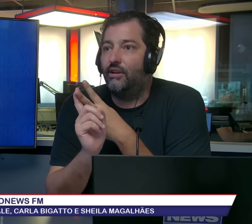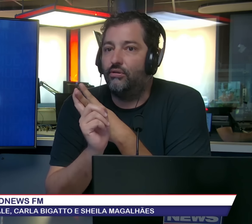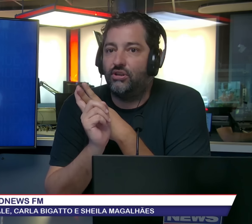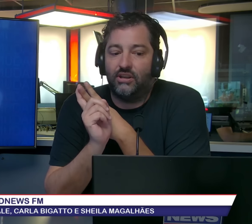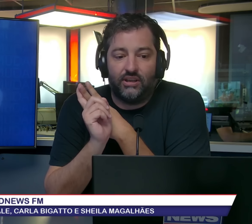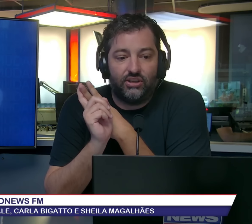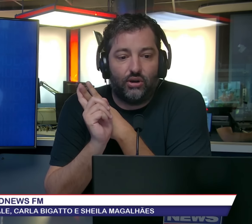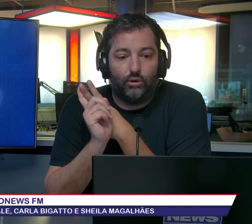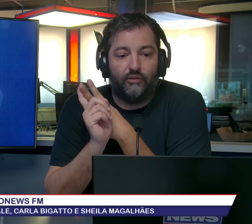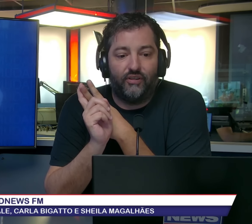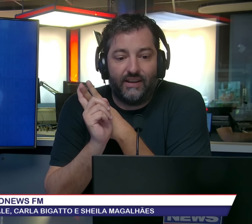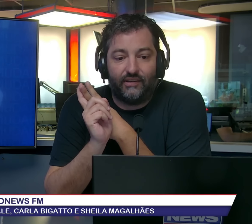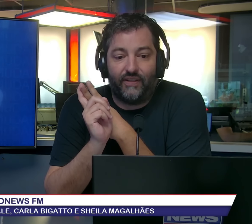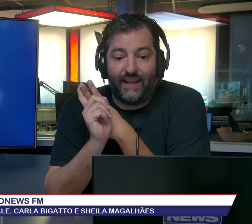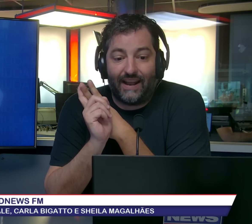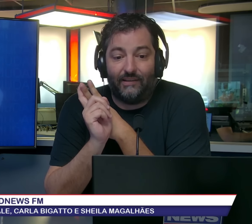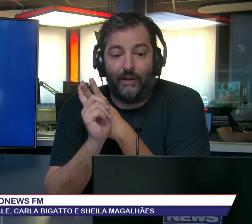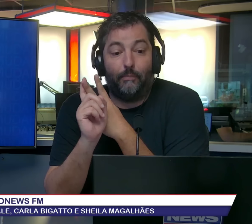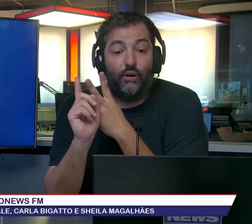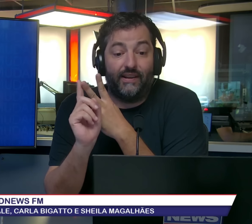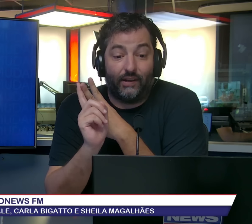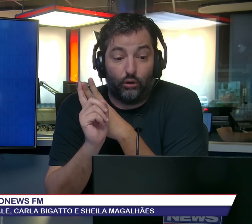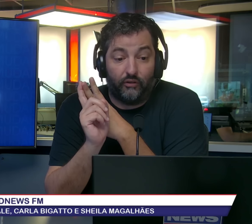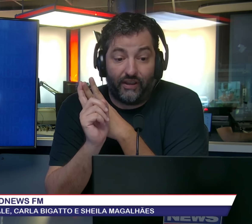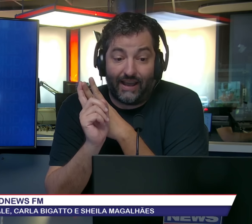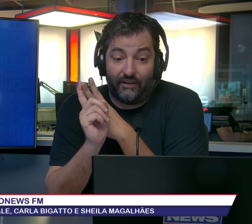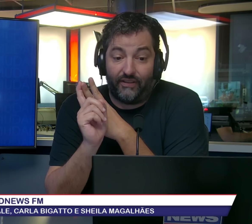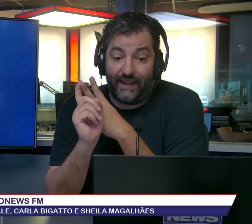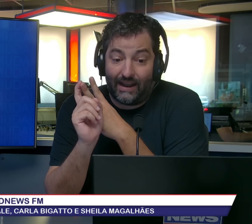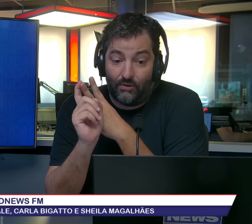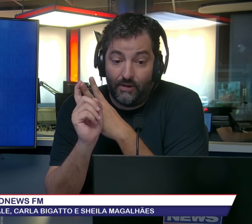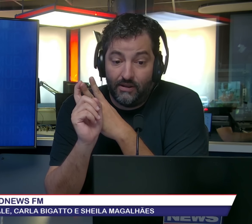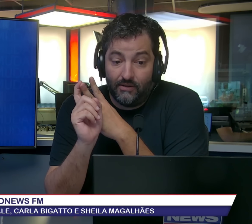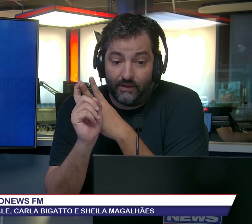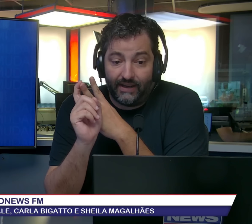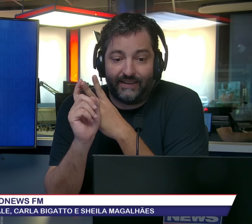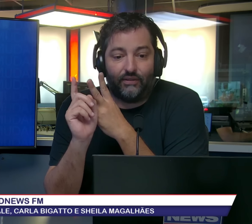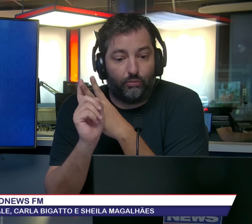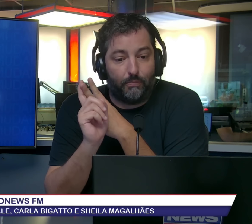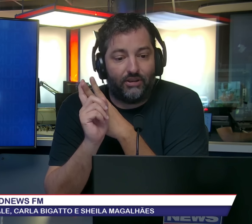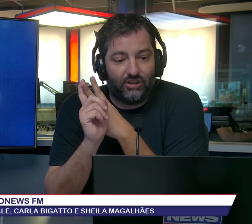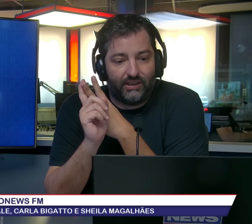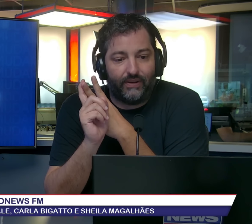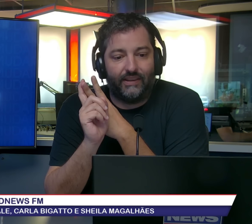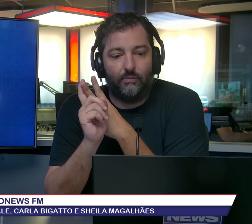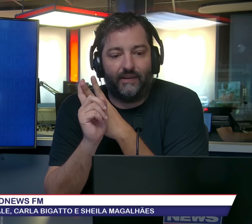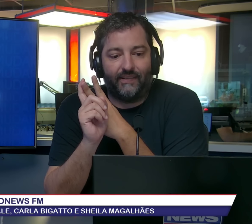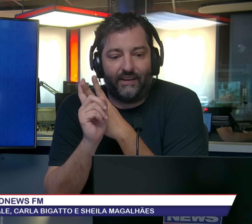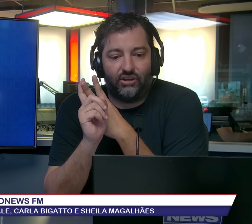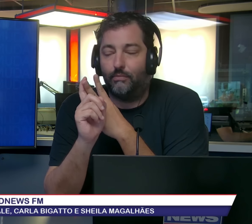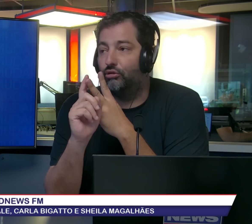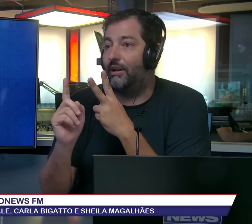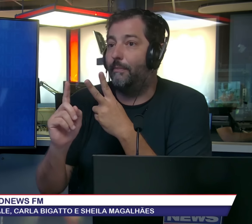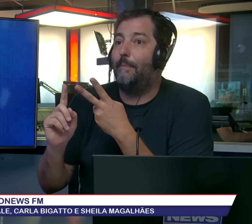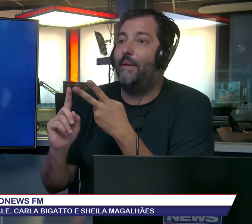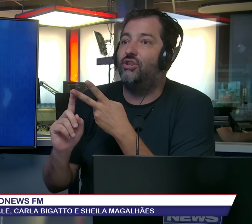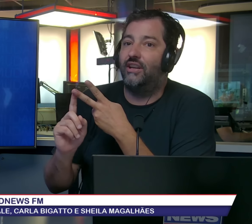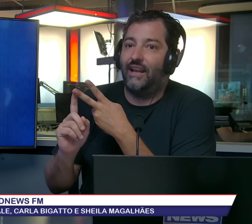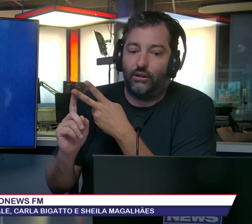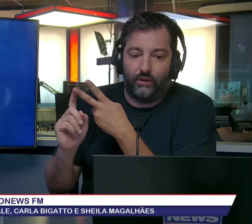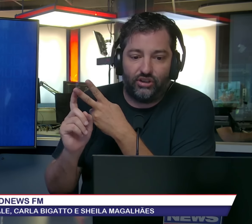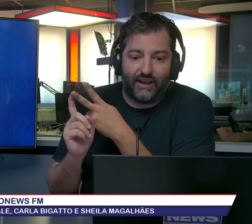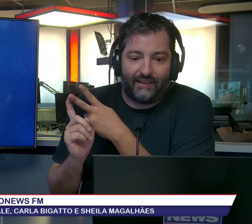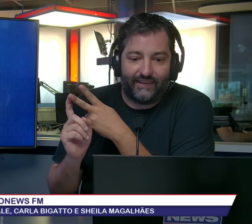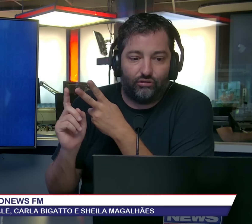e bloqueio de de rodovias federais pela Polícia Rodoviária Federal né que tava submetida ao então Presidente Jair bolsonaro para